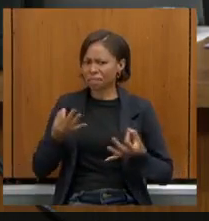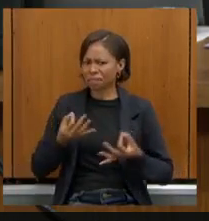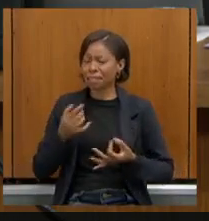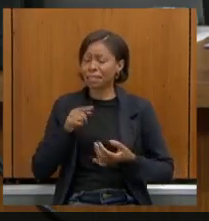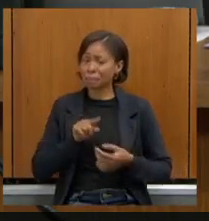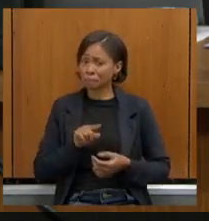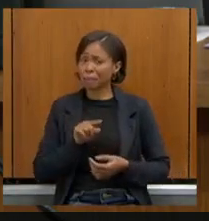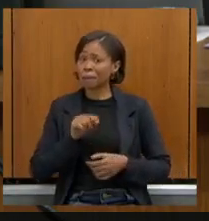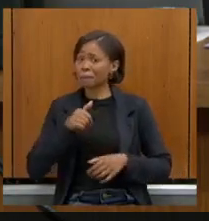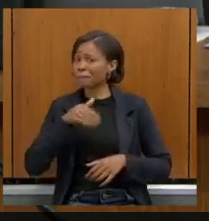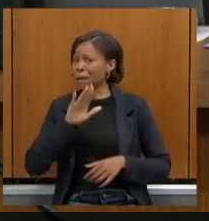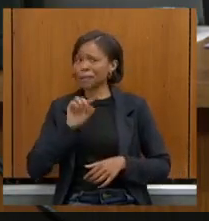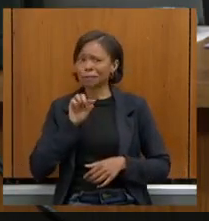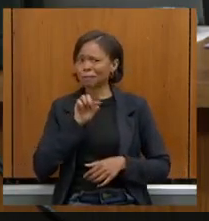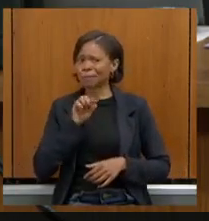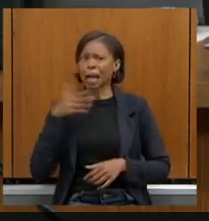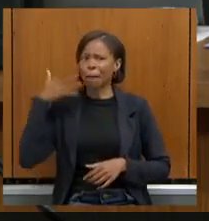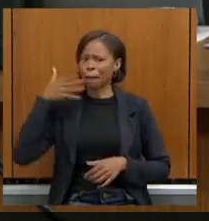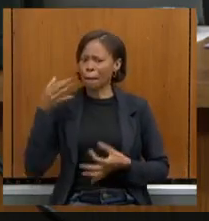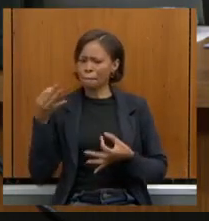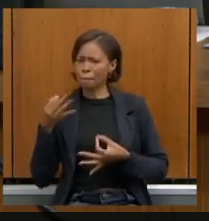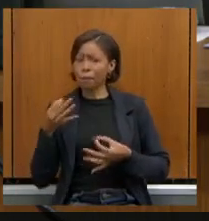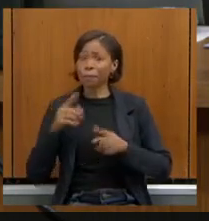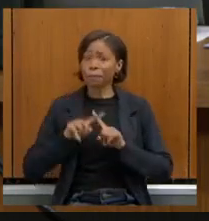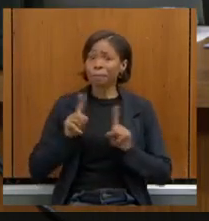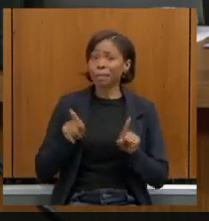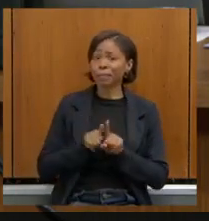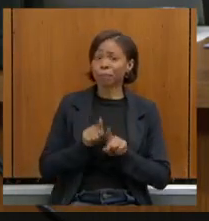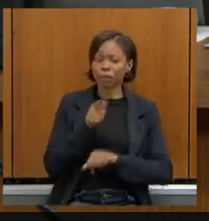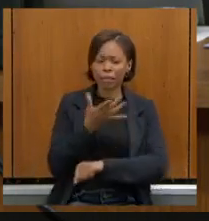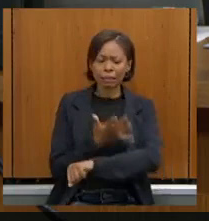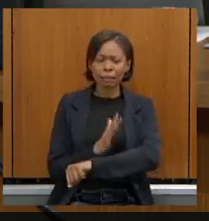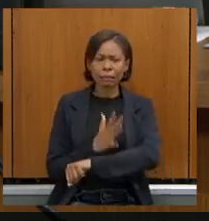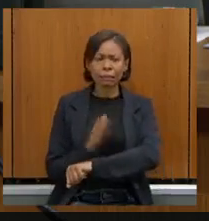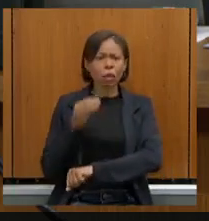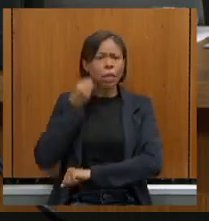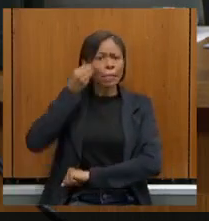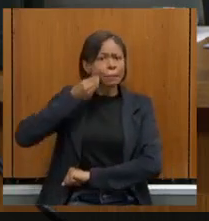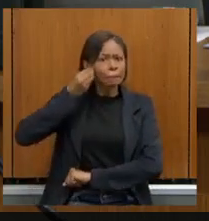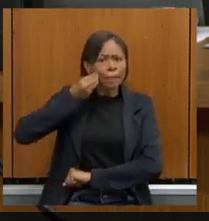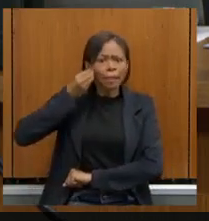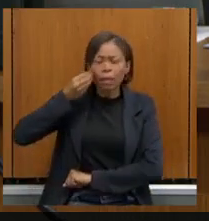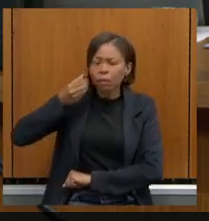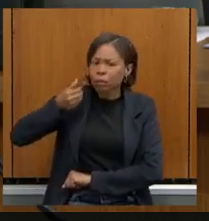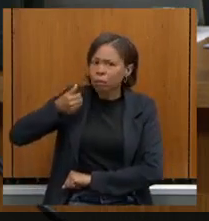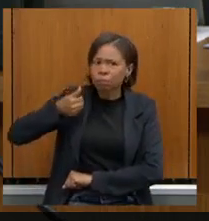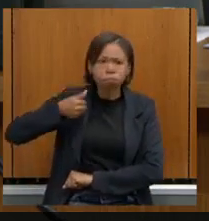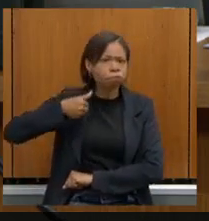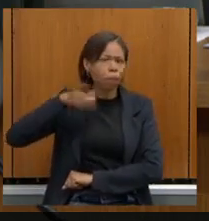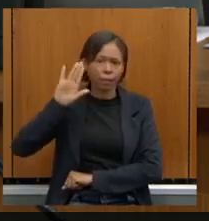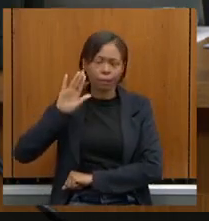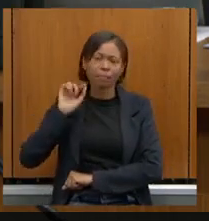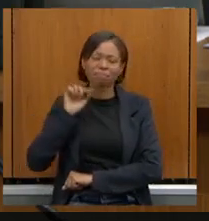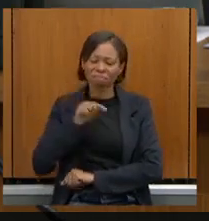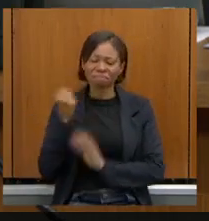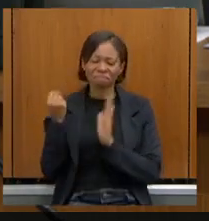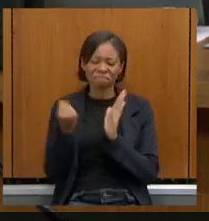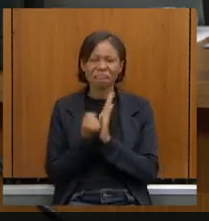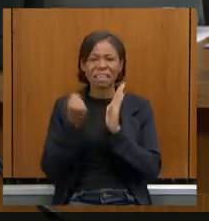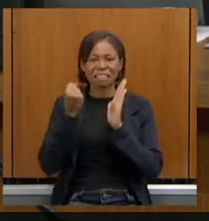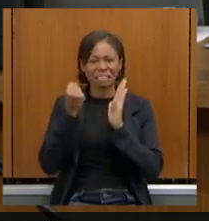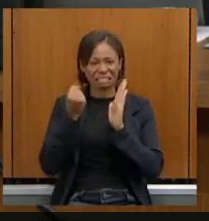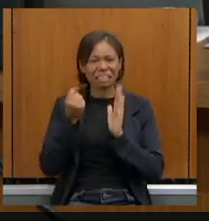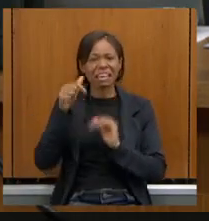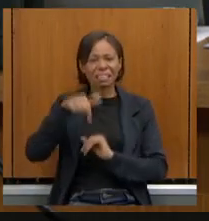de você ter um excelente discurso, a sua prática consegue ser maior do que o seu discurso e o legado que você está deixando e ainda vai deixar